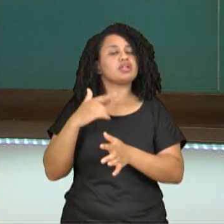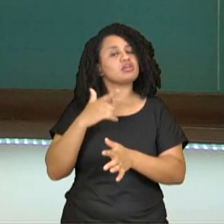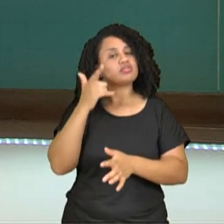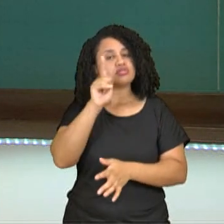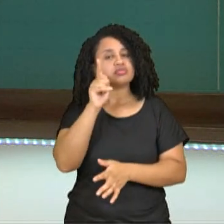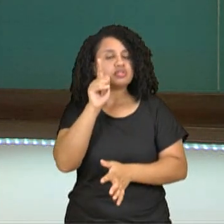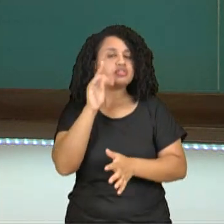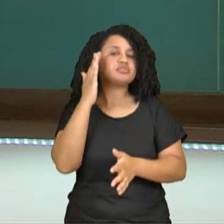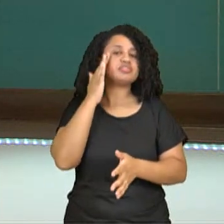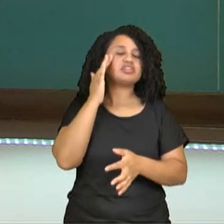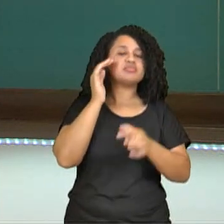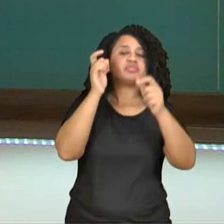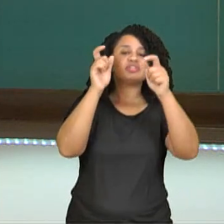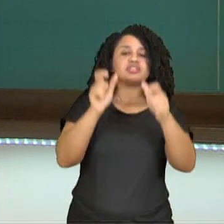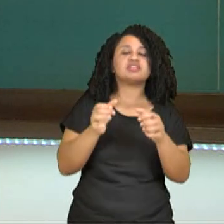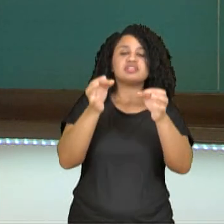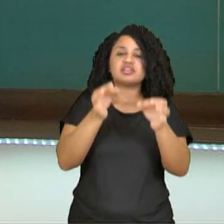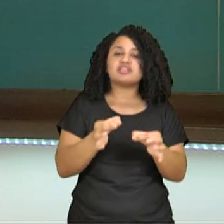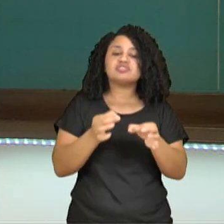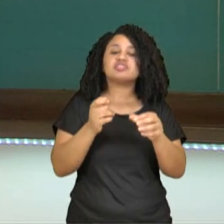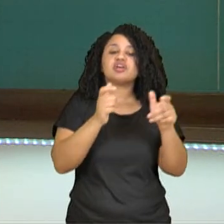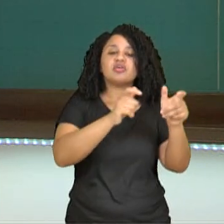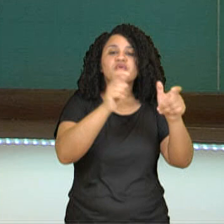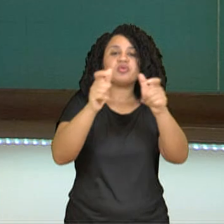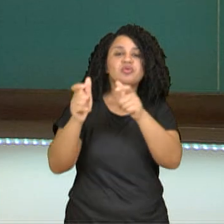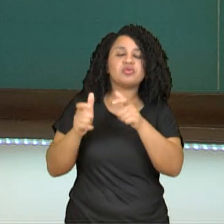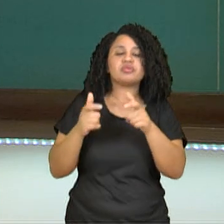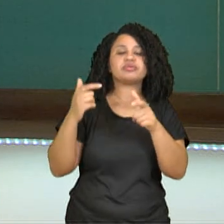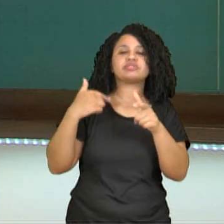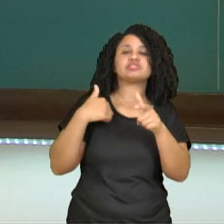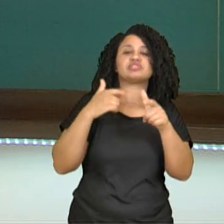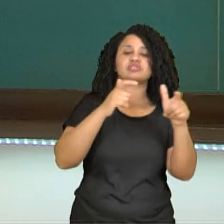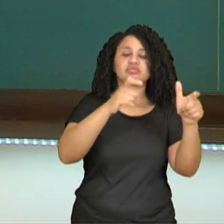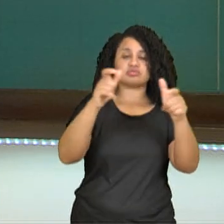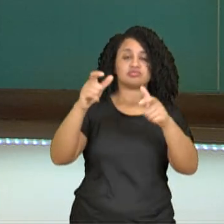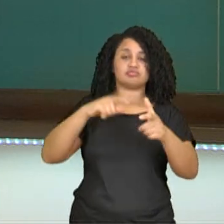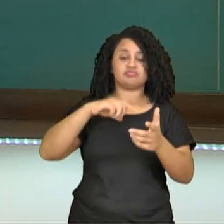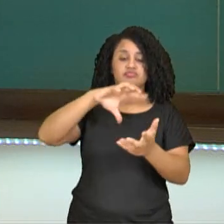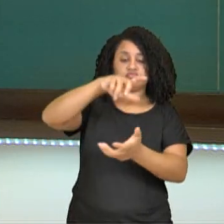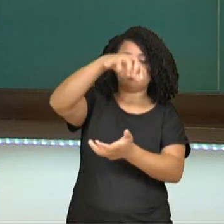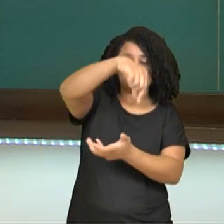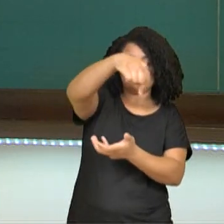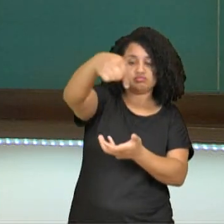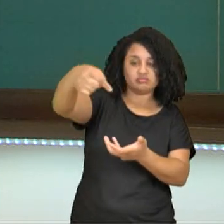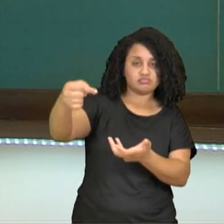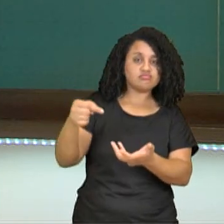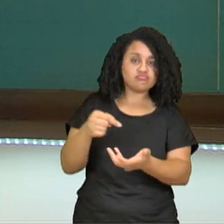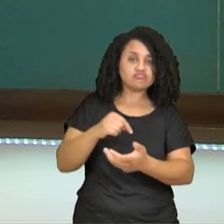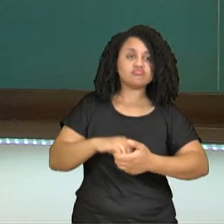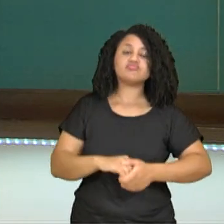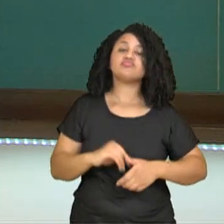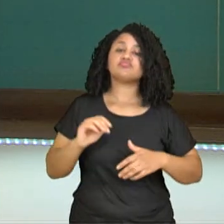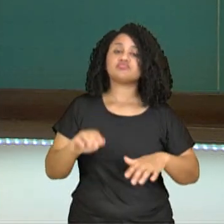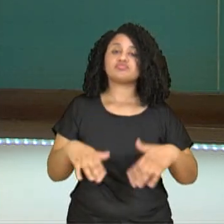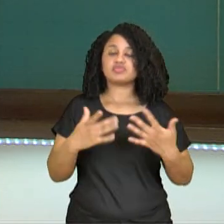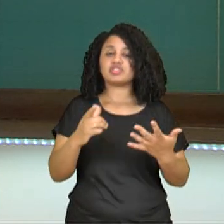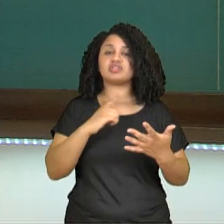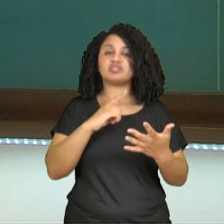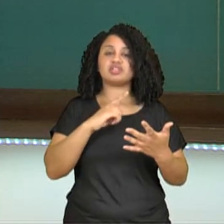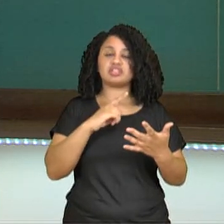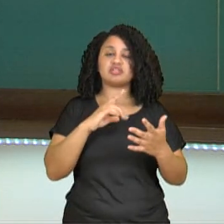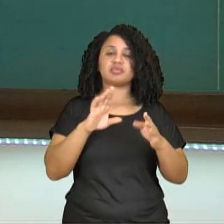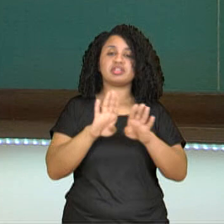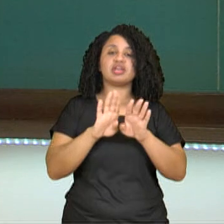orientação e a localização precisa de pontos na superfície terrestre. E aí, a partir disso, nós temos as